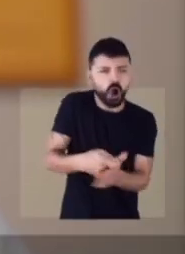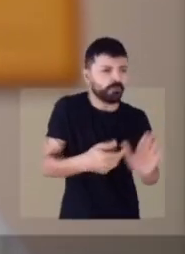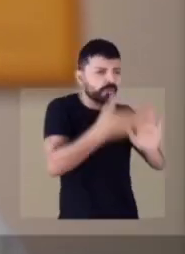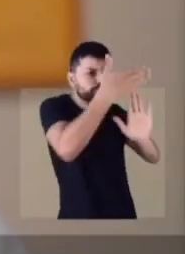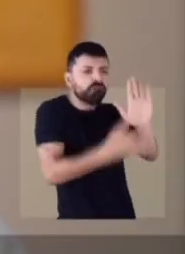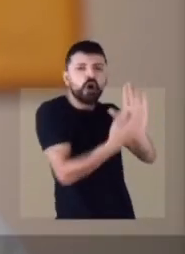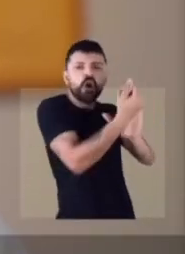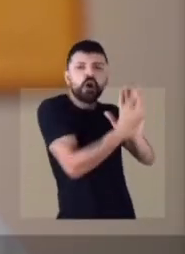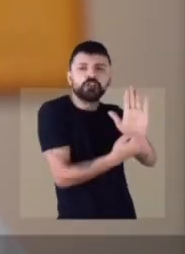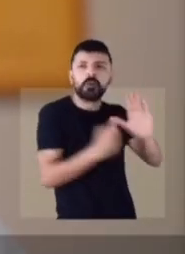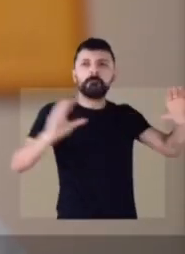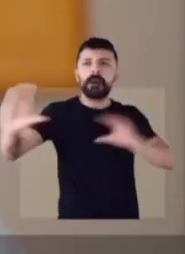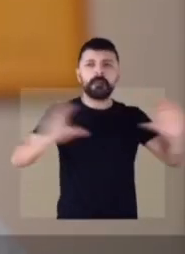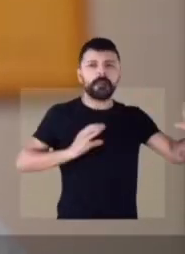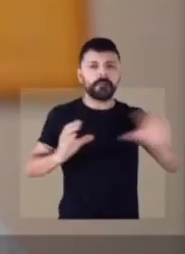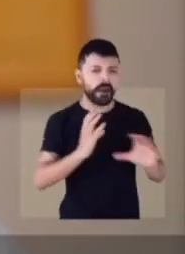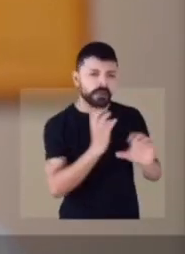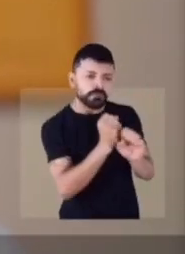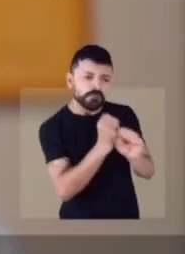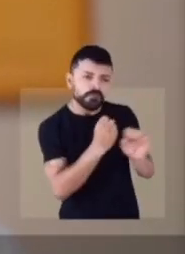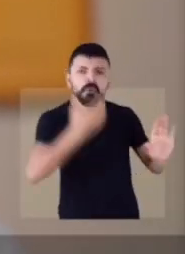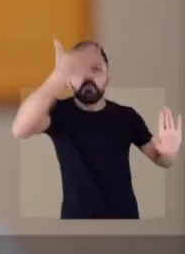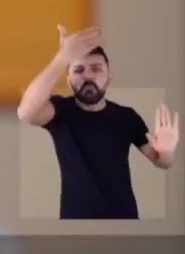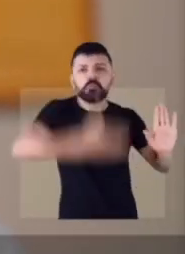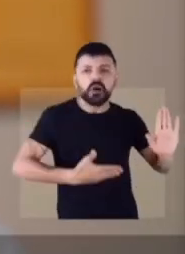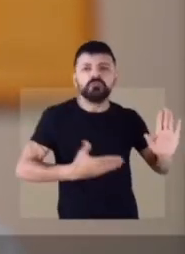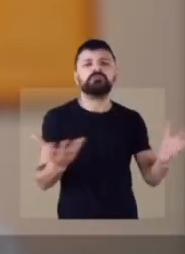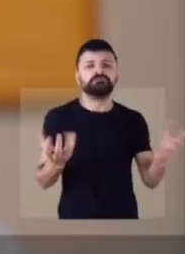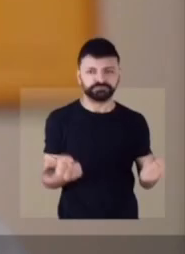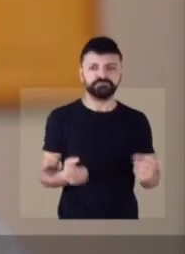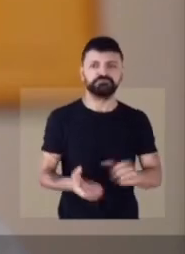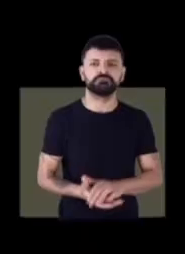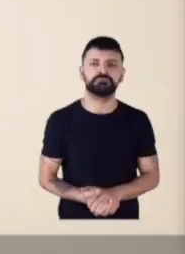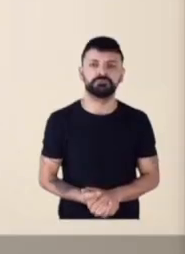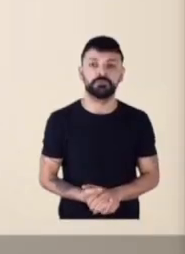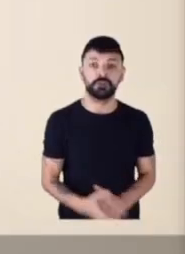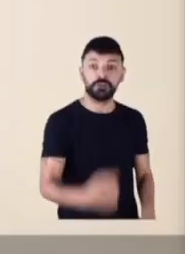o